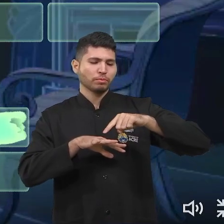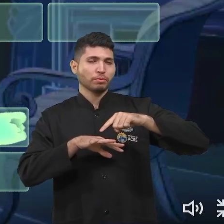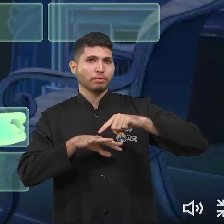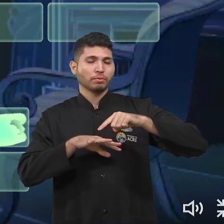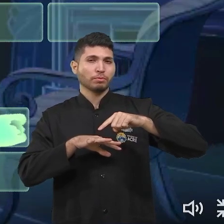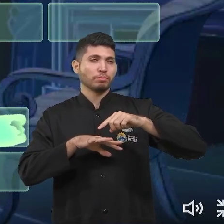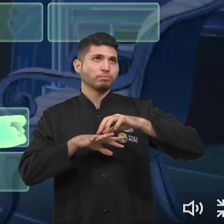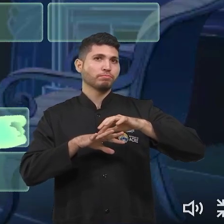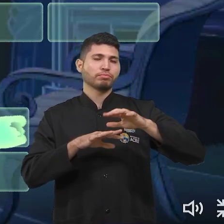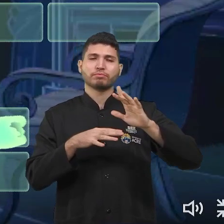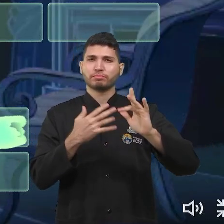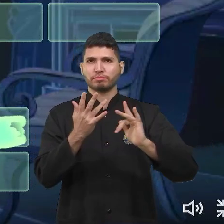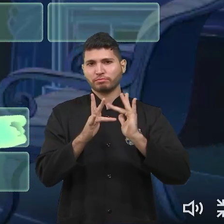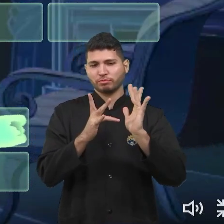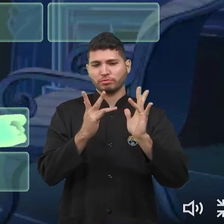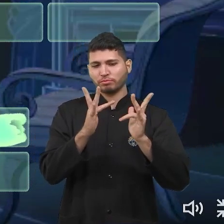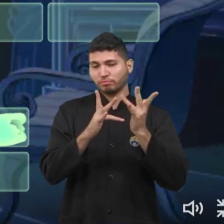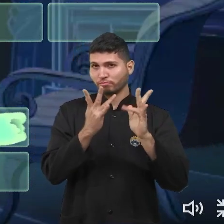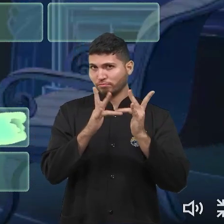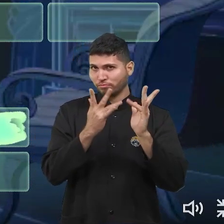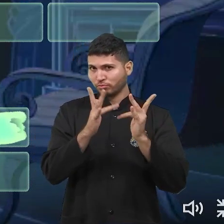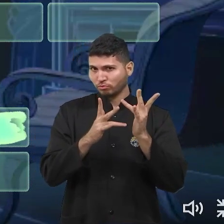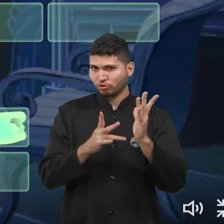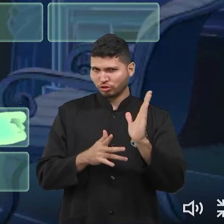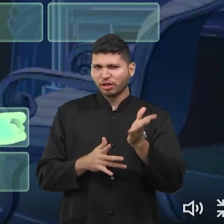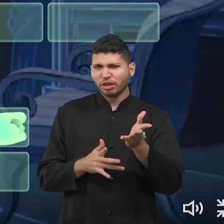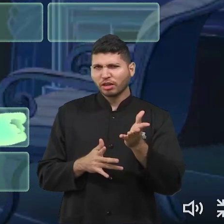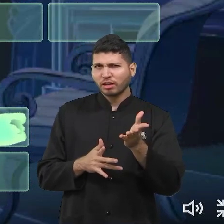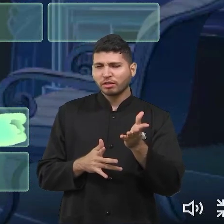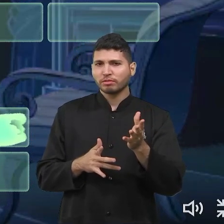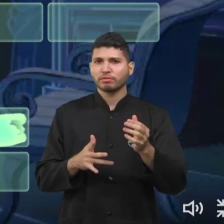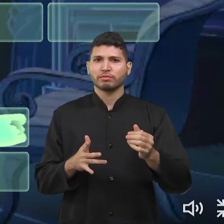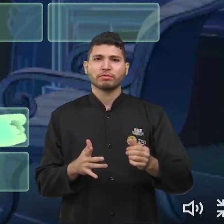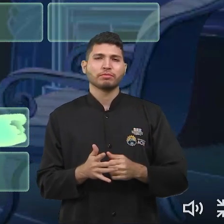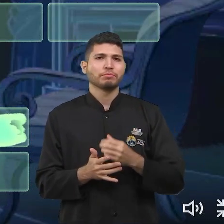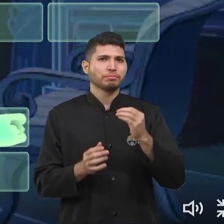Aí temos de lugar. Donde está sua mochila? Está ali.